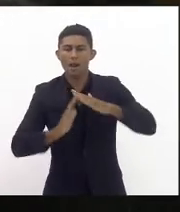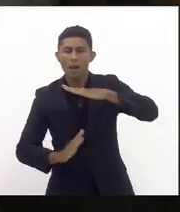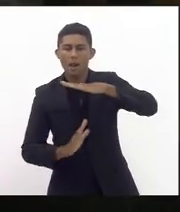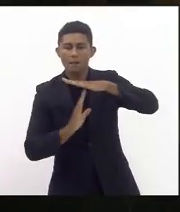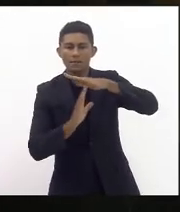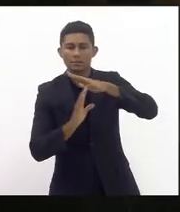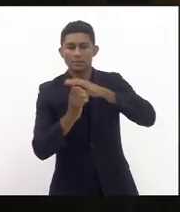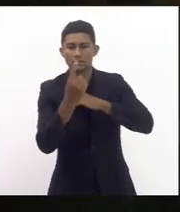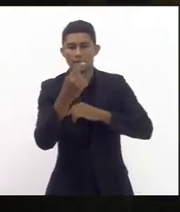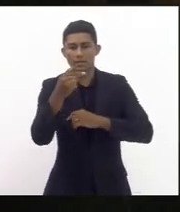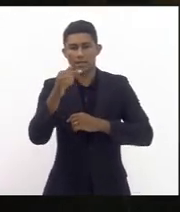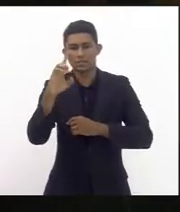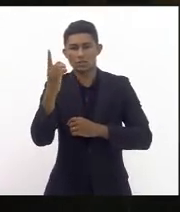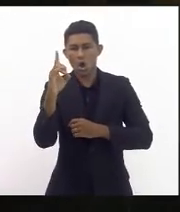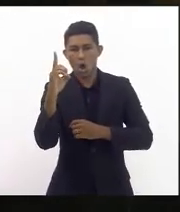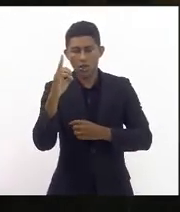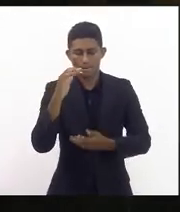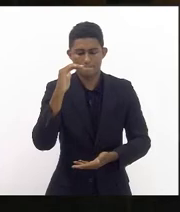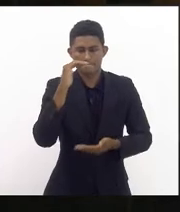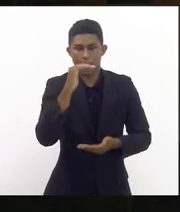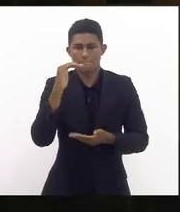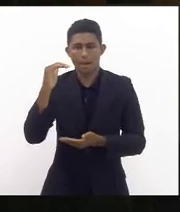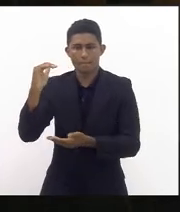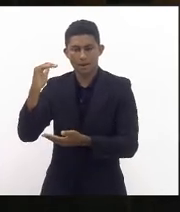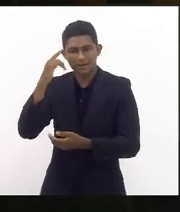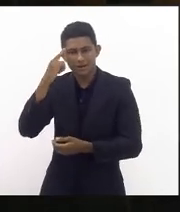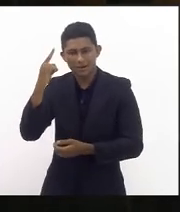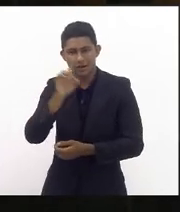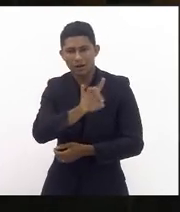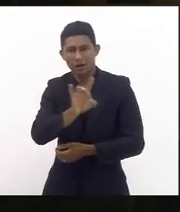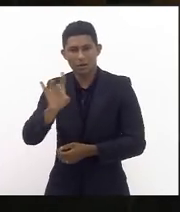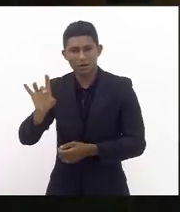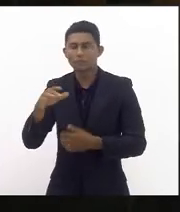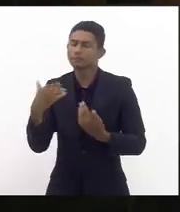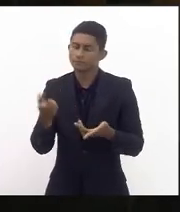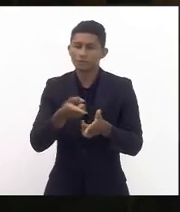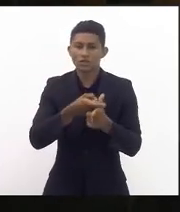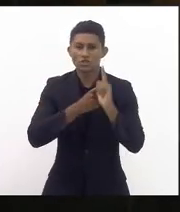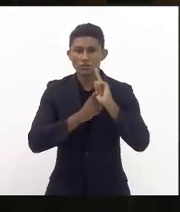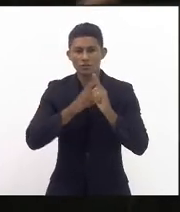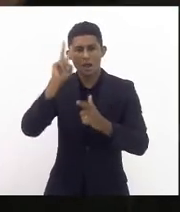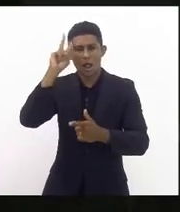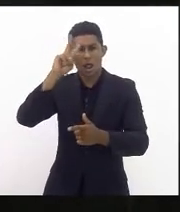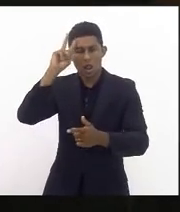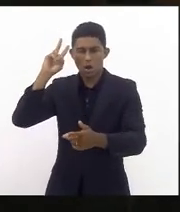barril. Então, esse é um fato. A dívida, historicamente, tudo que está dentro